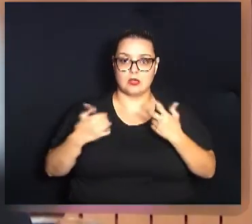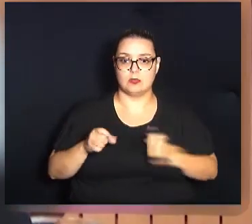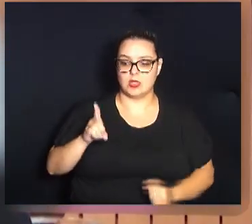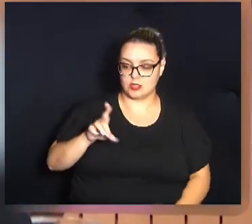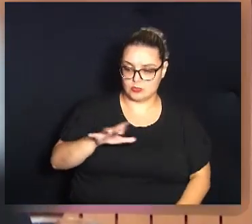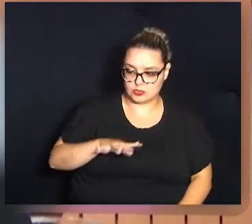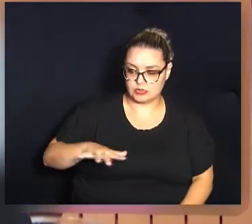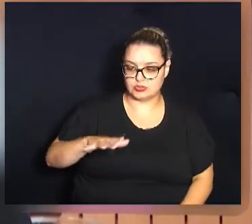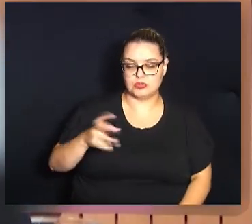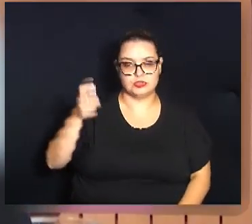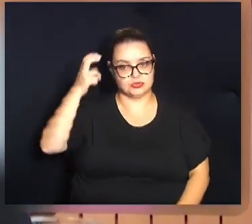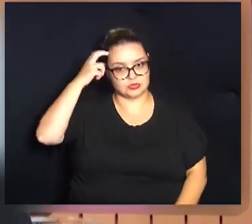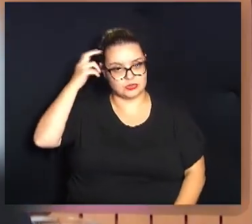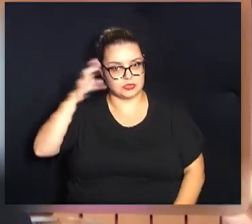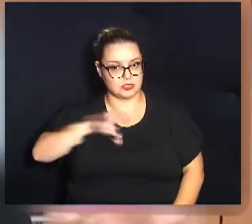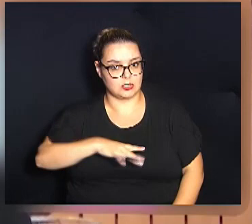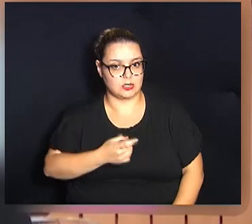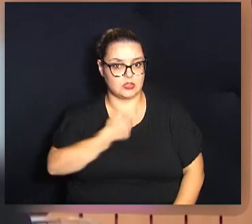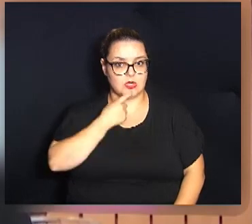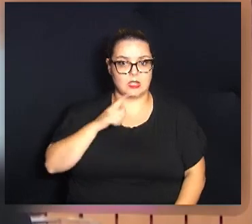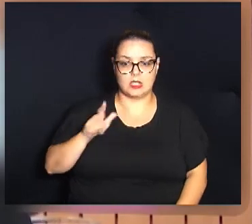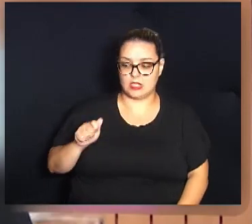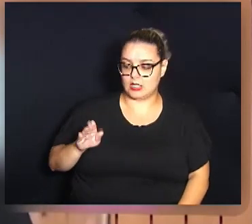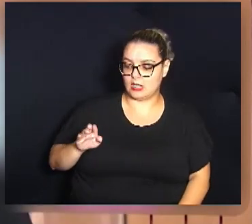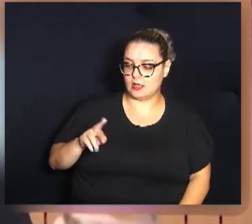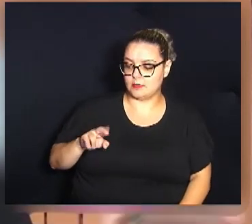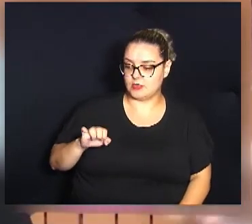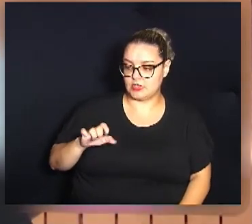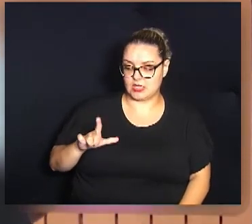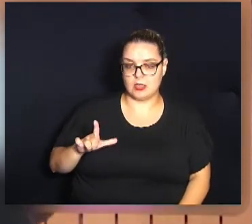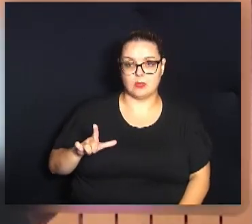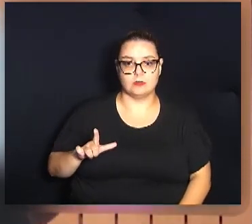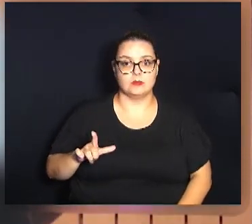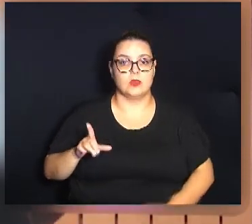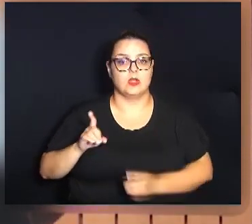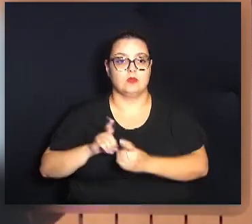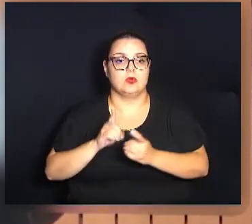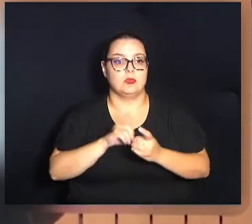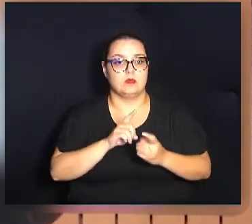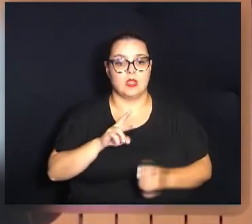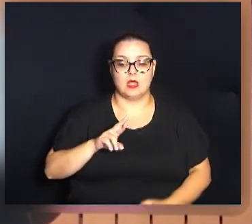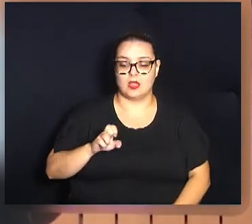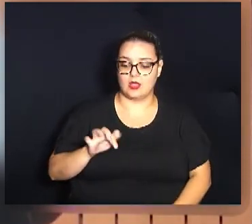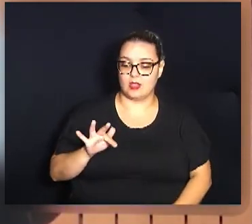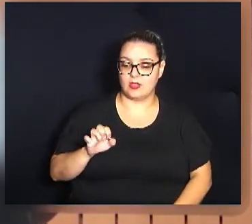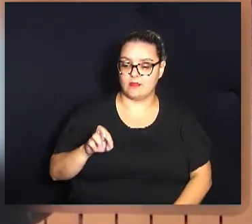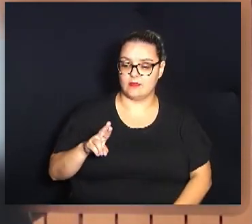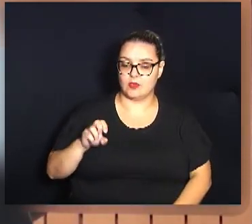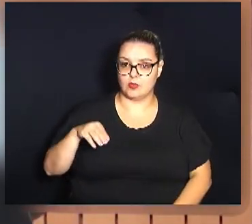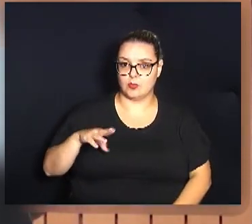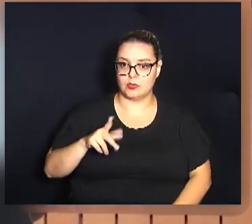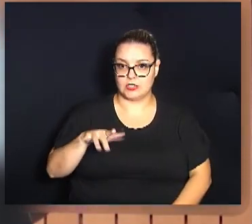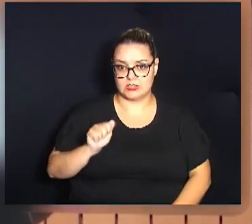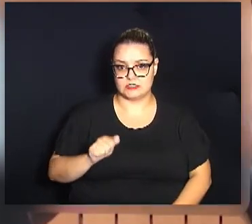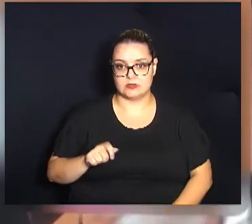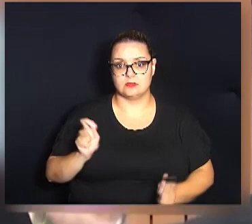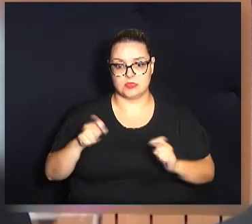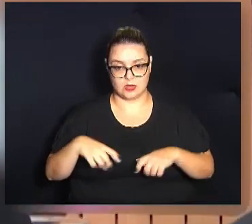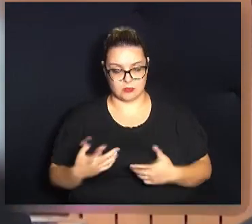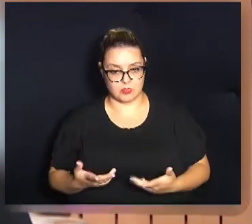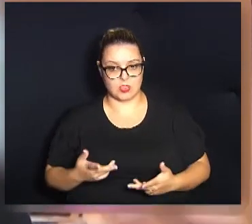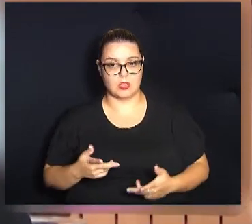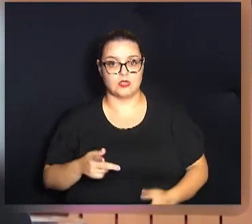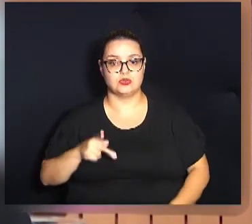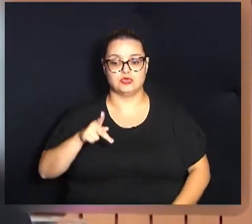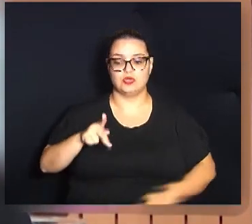Cultura de Campinas, Gabriel Rapace, que abordou a reformulação necessária da campanha de